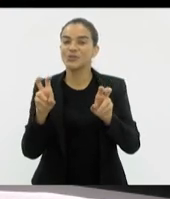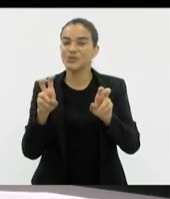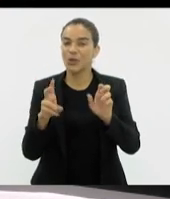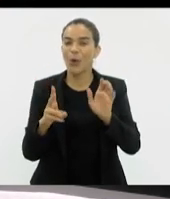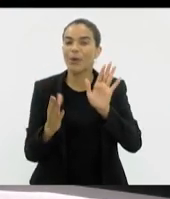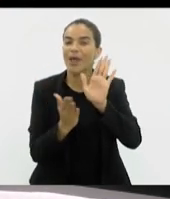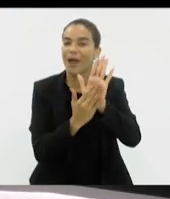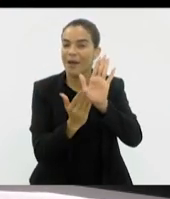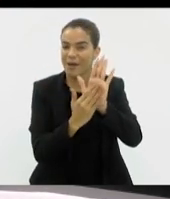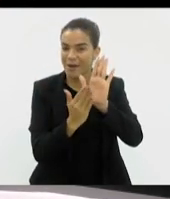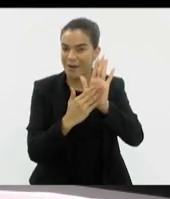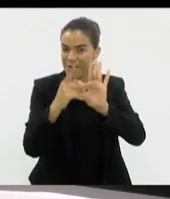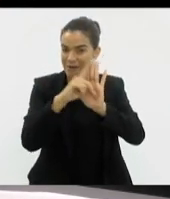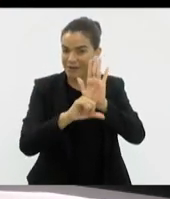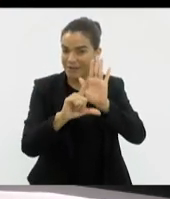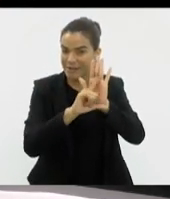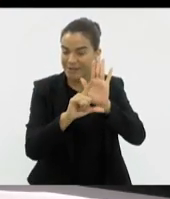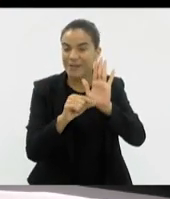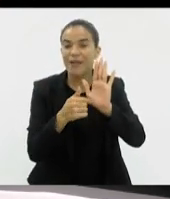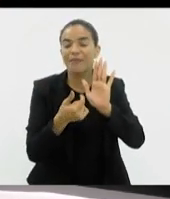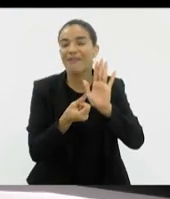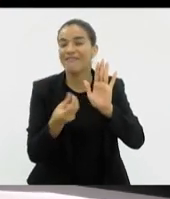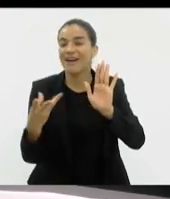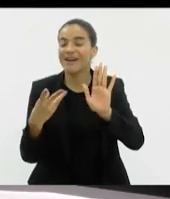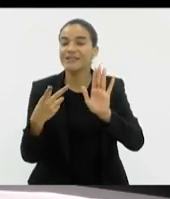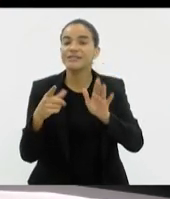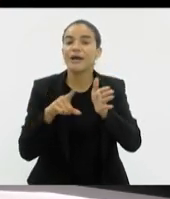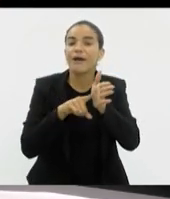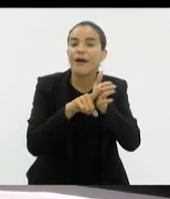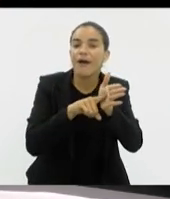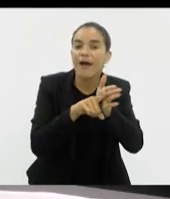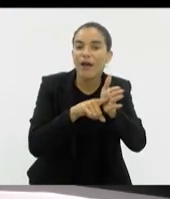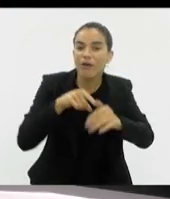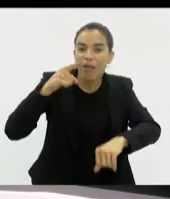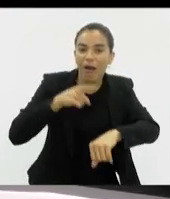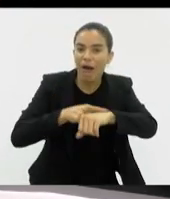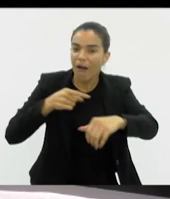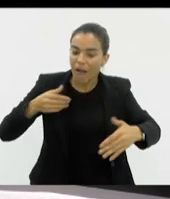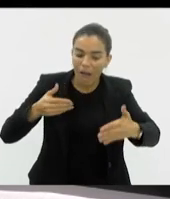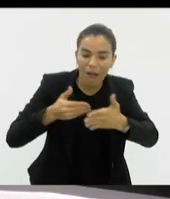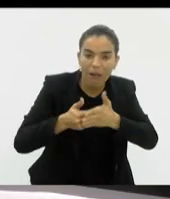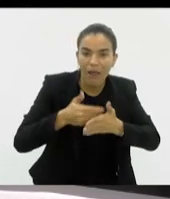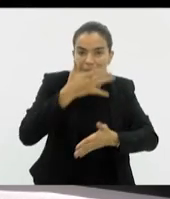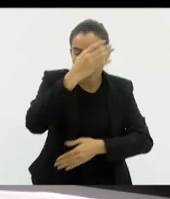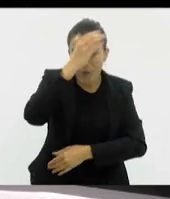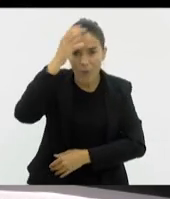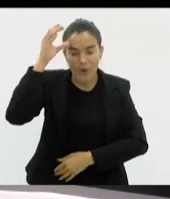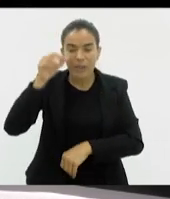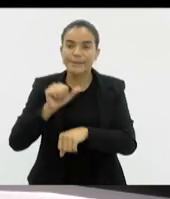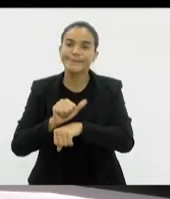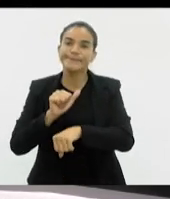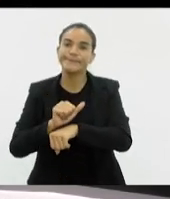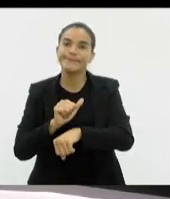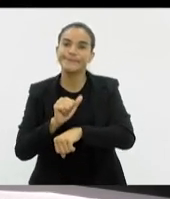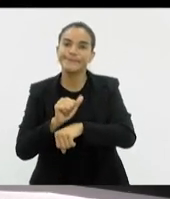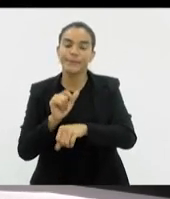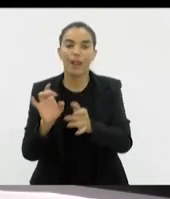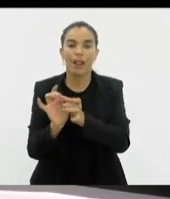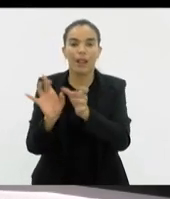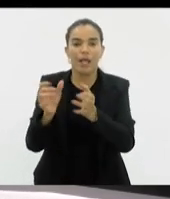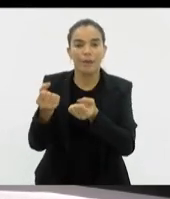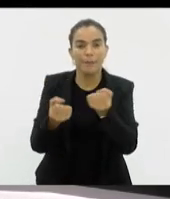do projeto, é porque muitas das vezes a consulta ela é feita em cima da hora e o consumidor tem que ficar esperando a liberação do